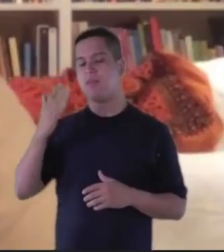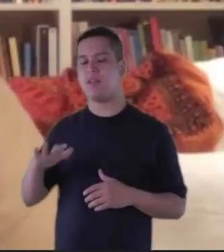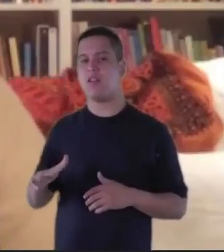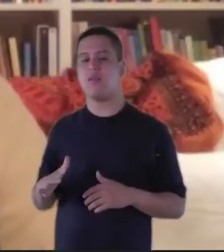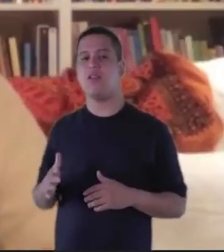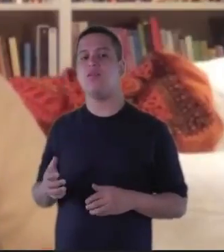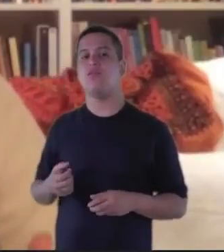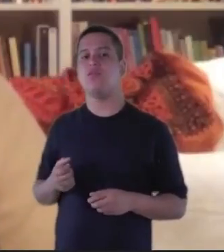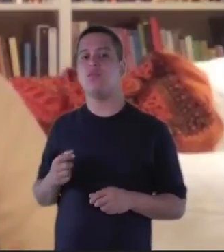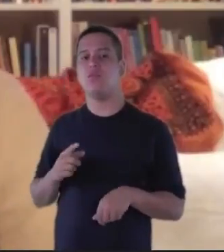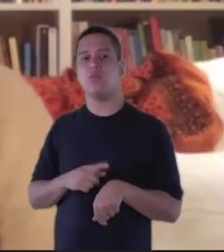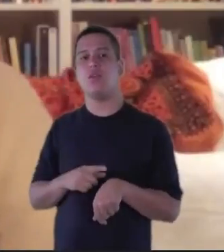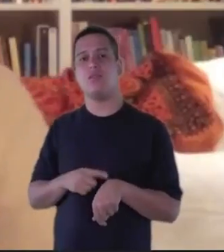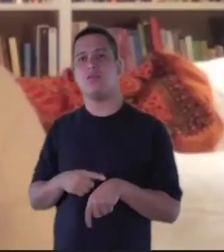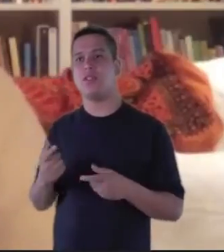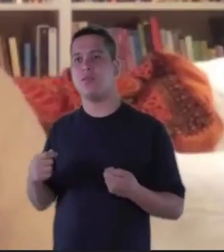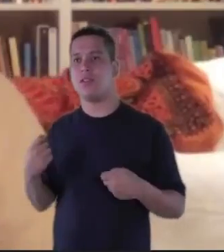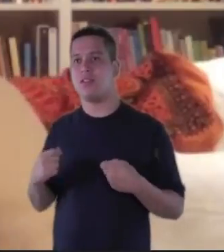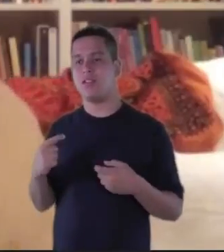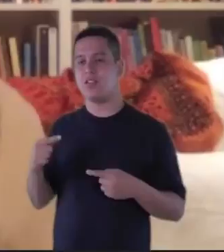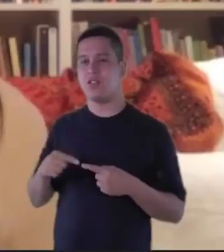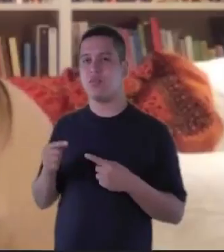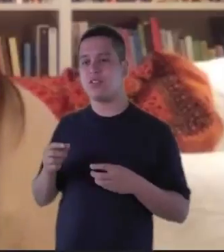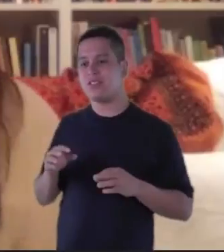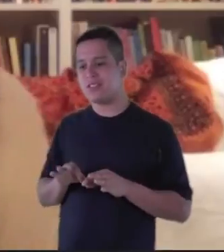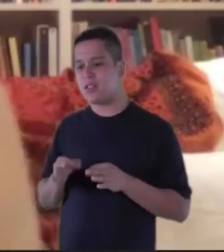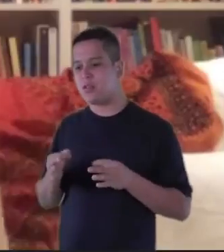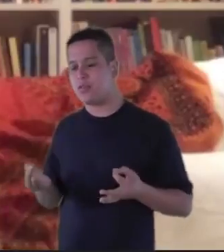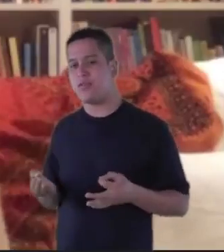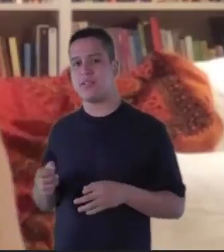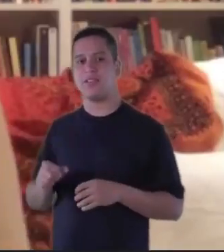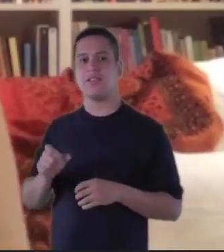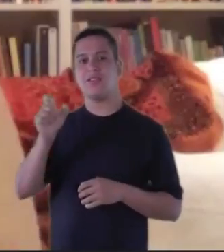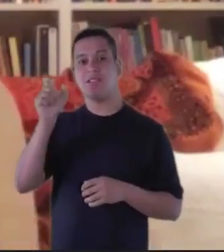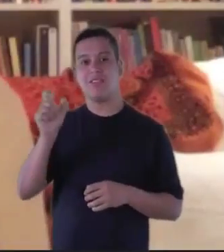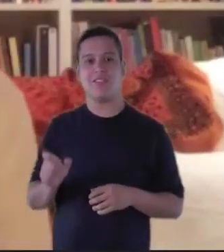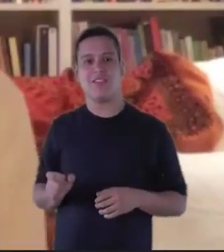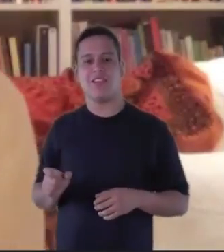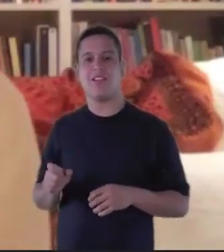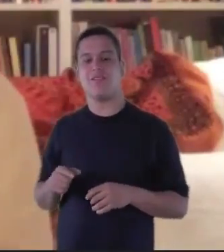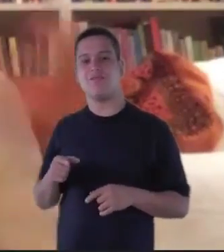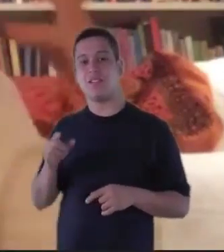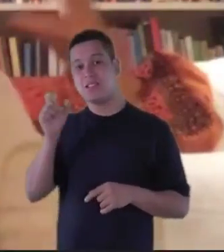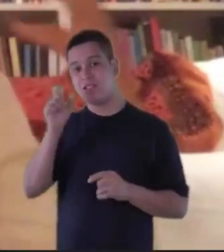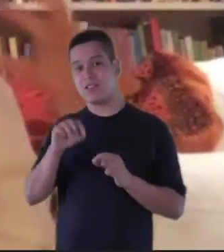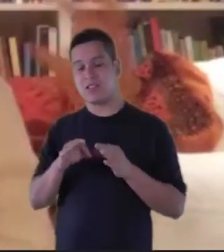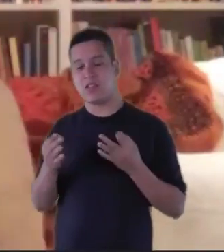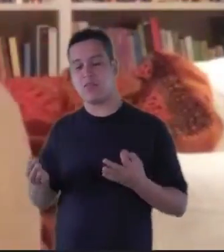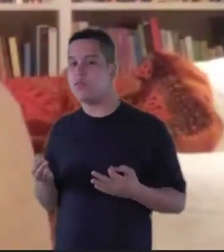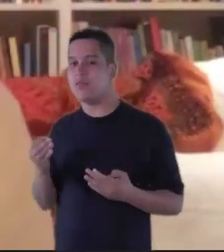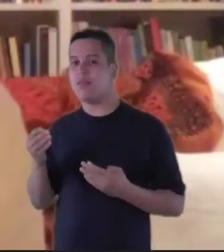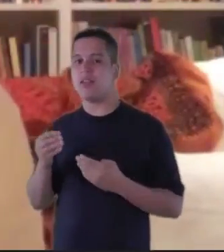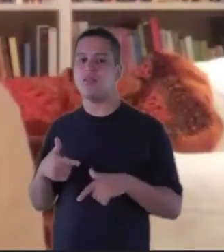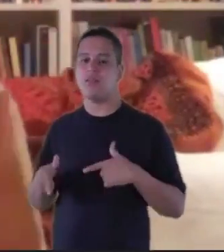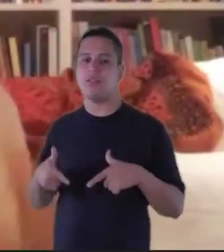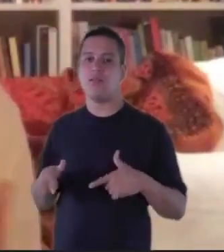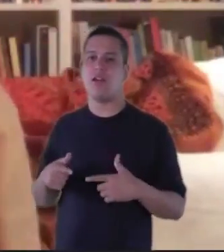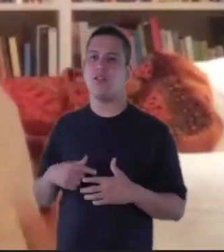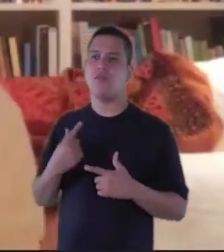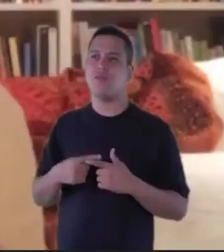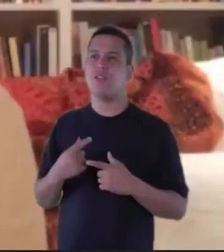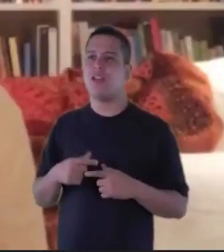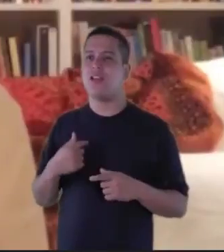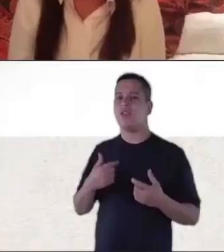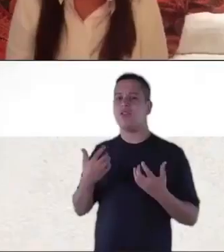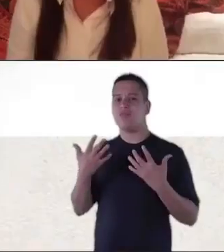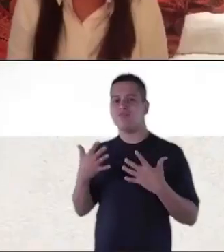diálogos, quer dizer, tornar o diálogo não literário, né? Não parecendo que é duro, que a gente fala, né? E fazer o diálogo